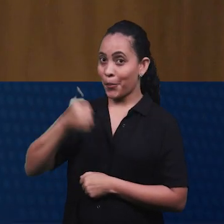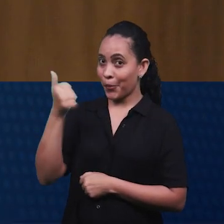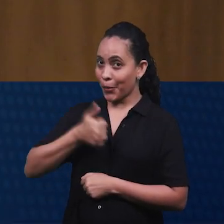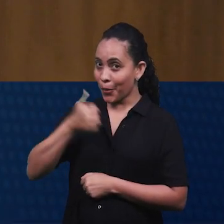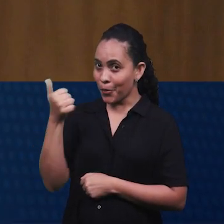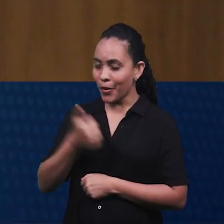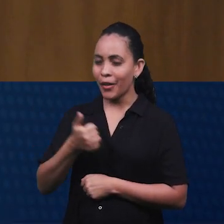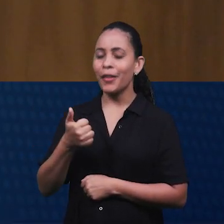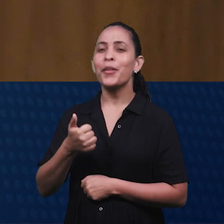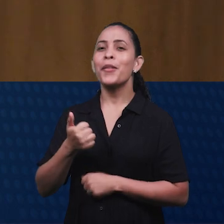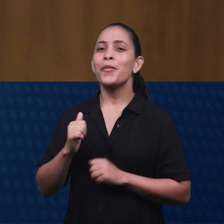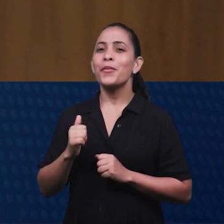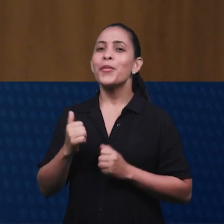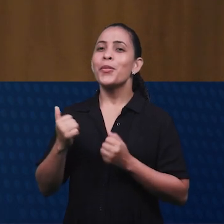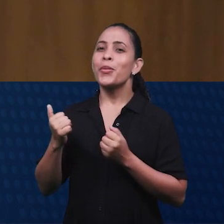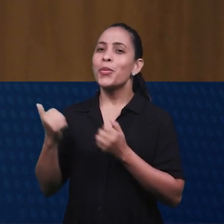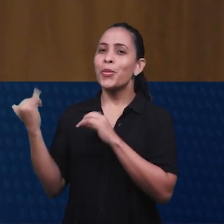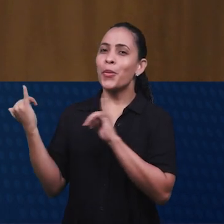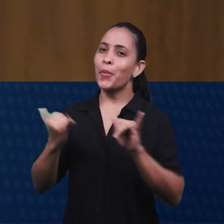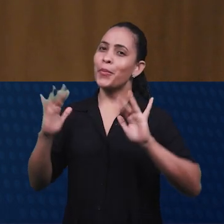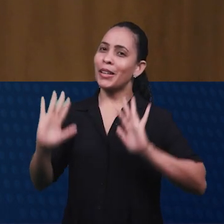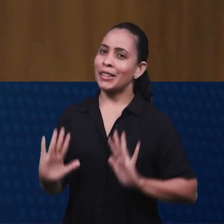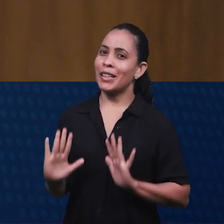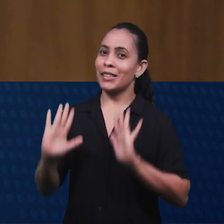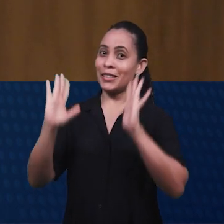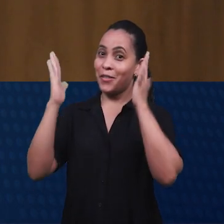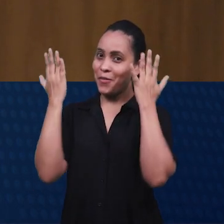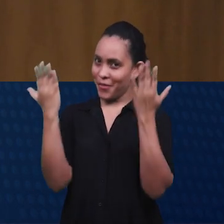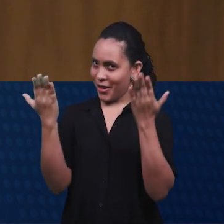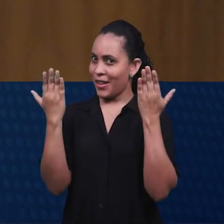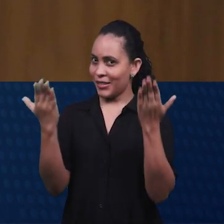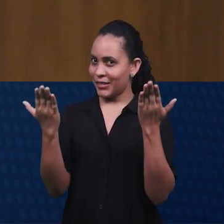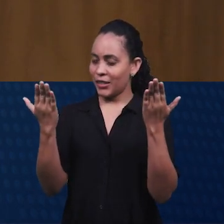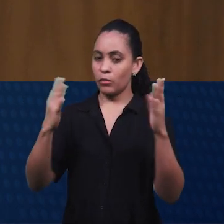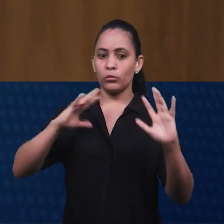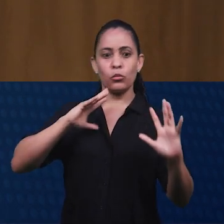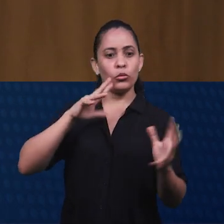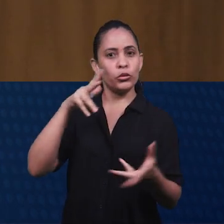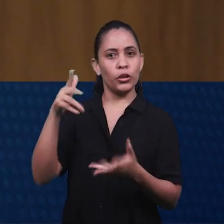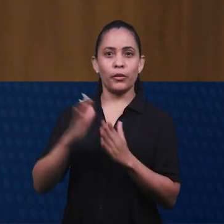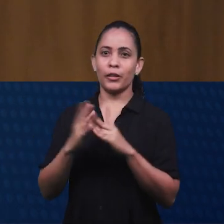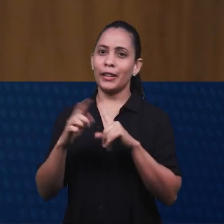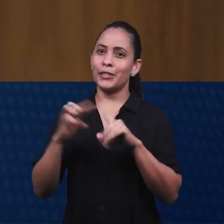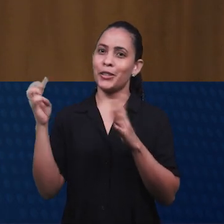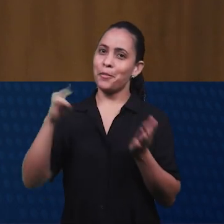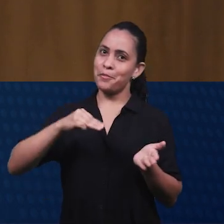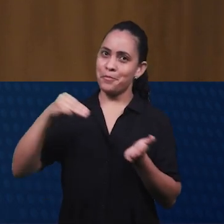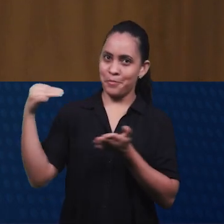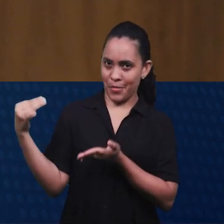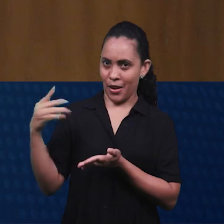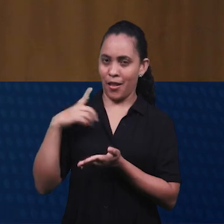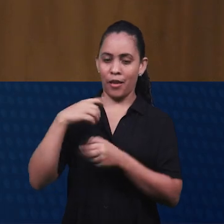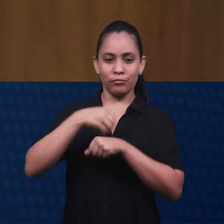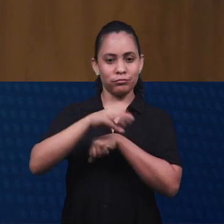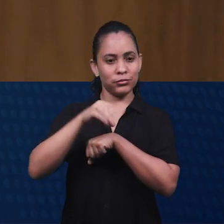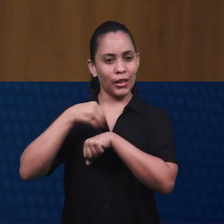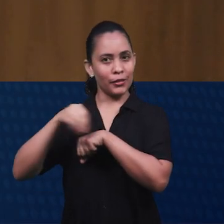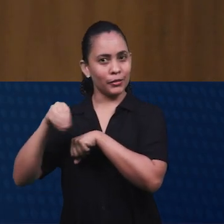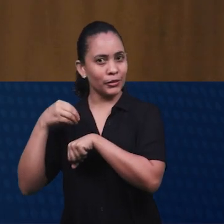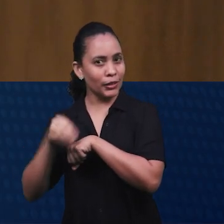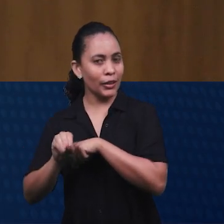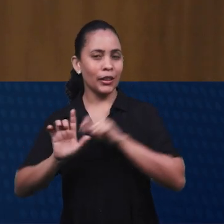do evento Trombetas e Festas. É um evento mundial da Igreja Cristã Maranata, que será transmitido também